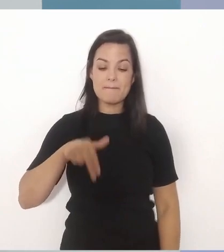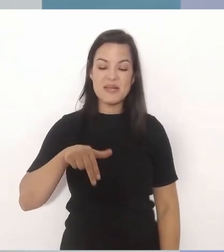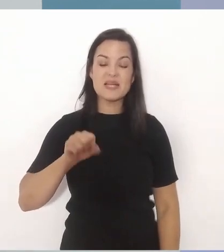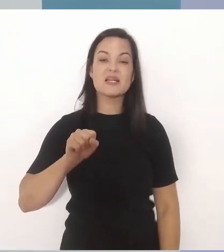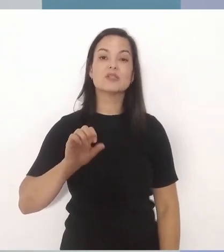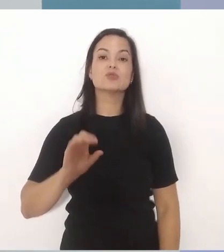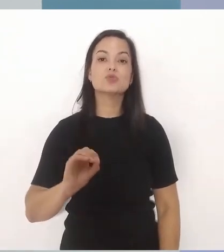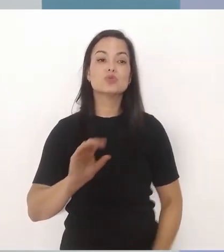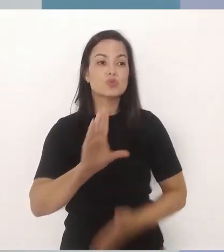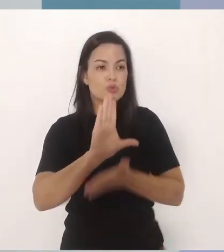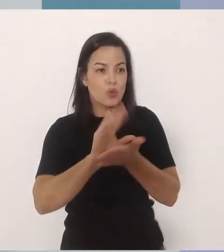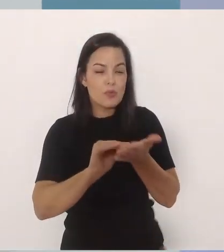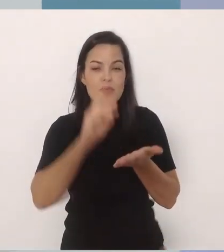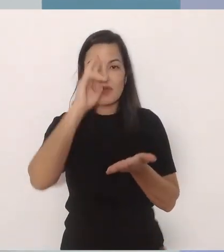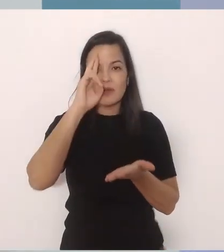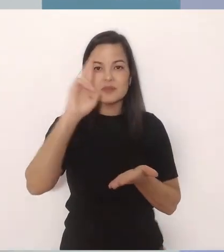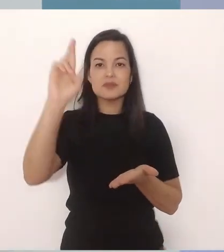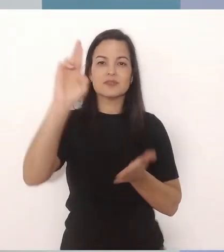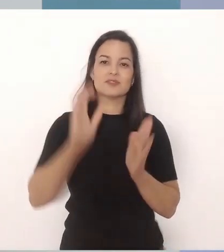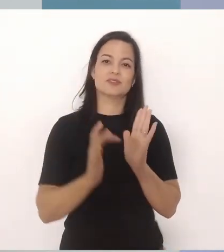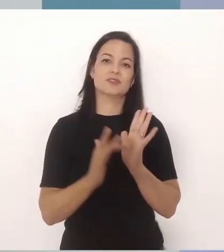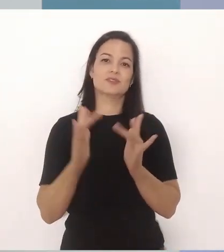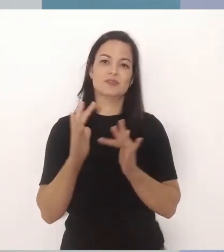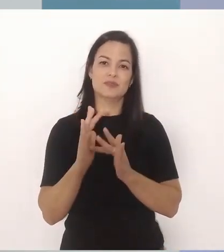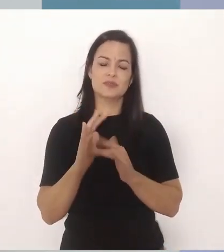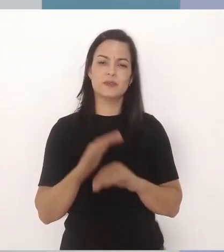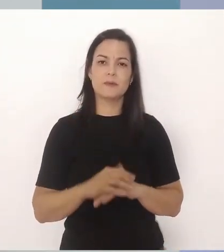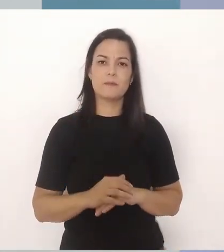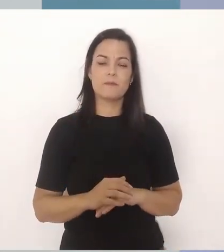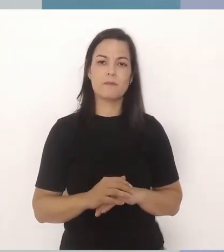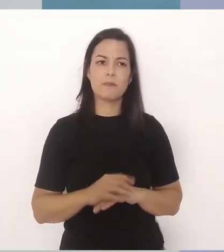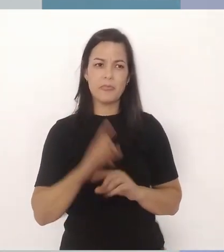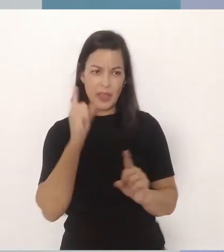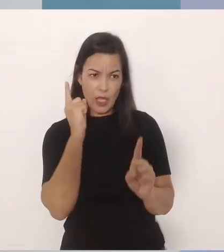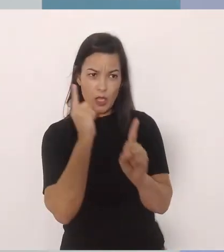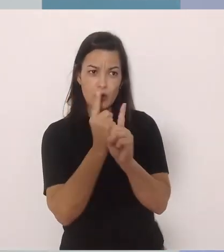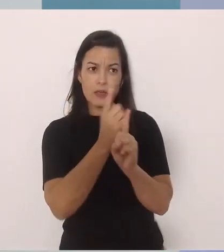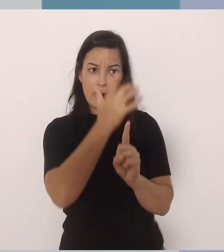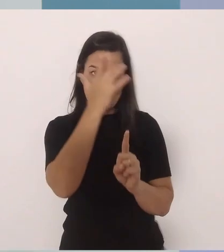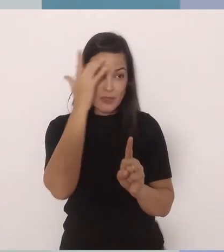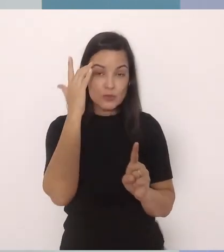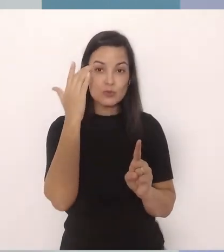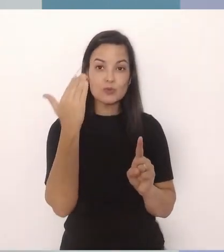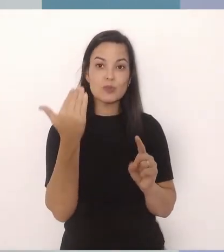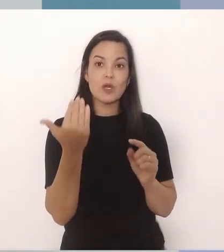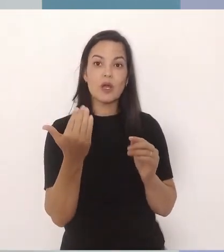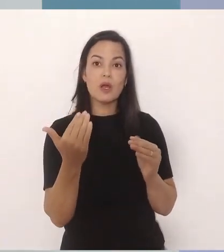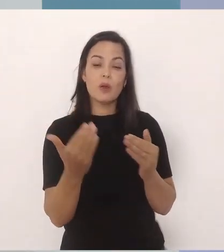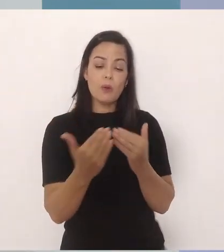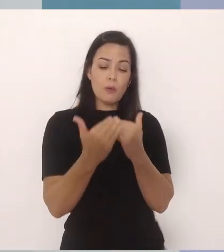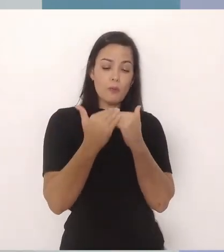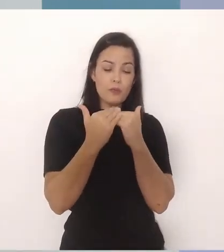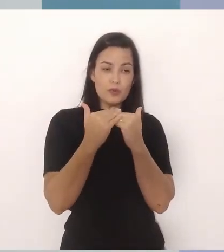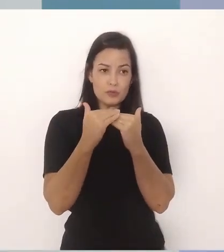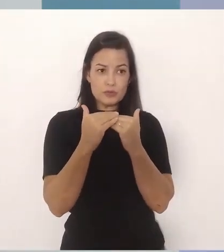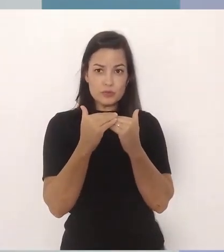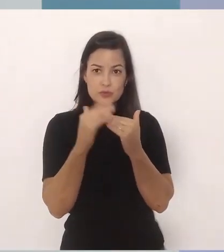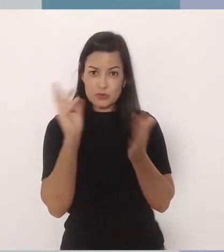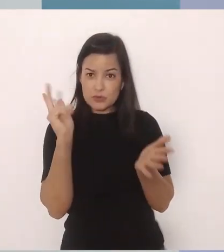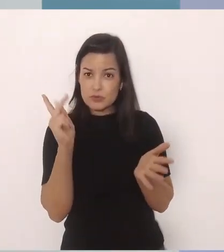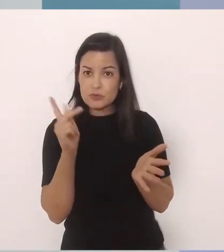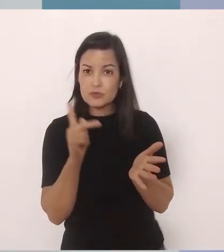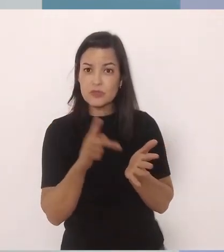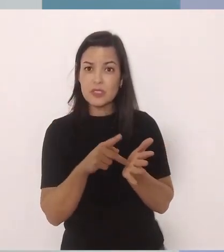Nós devemos imitar o nosso Senhor. É difícil você encontrar uma pessoa humilde, verdadeiramente humilde, que